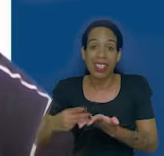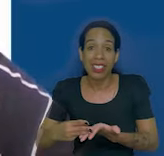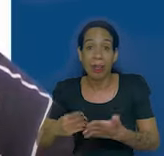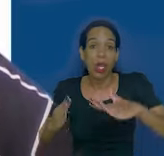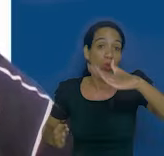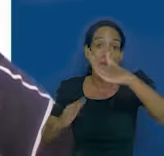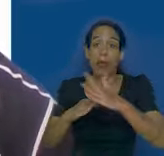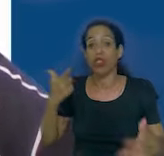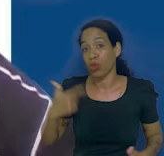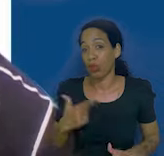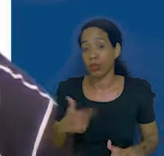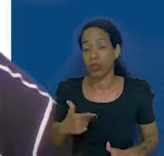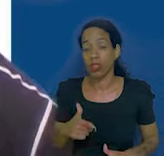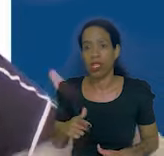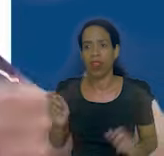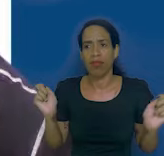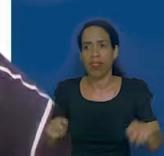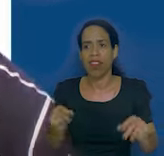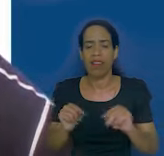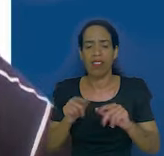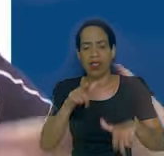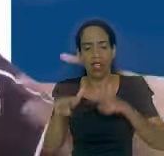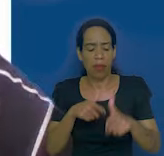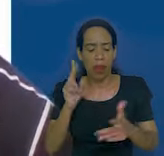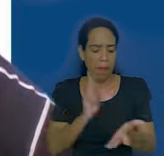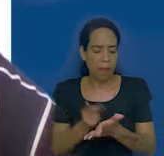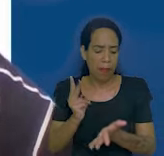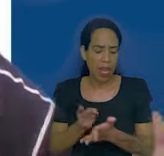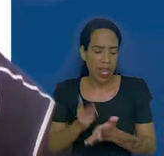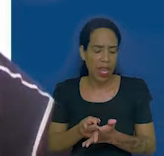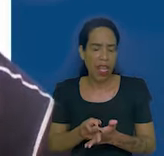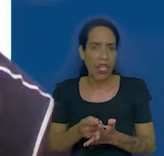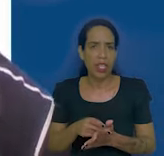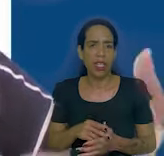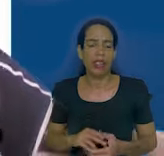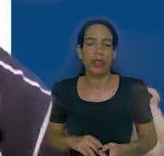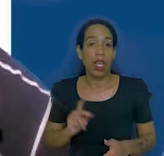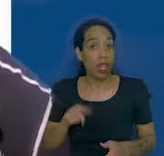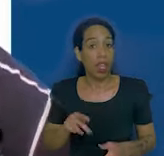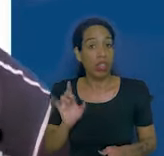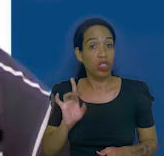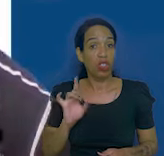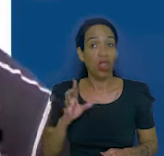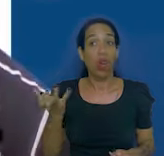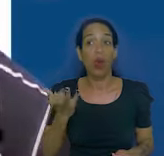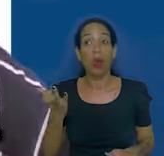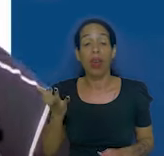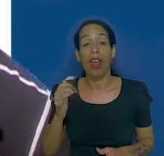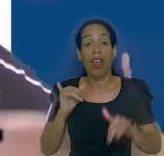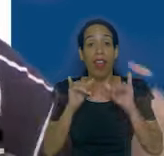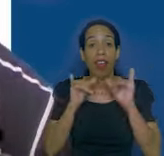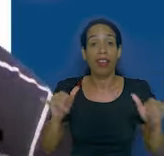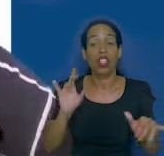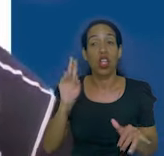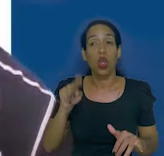sem limite, né, ou seja, você pode fazer na atividade meio, você pode ter na atividade fim, isso não quer dizer que a